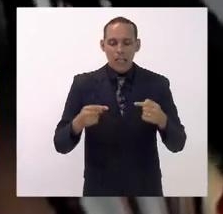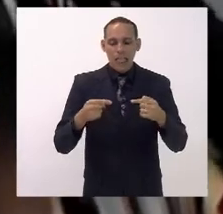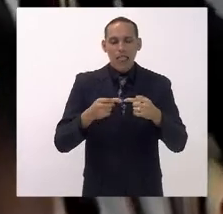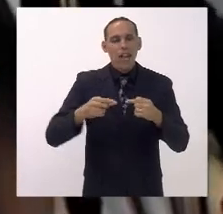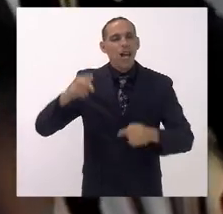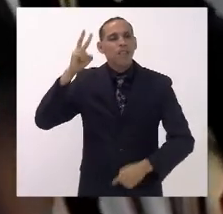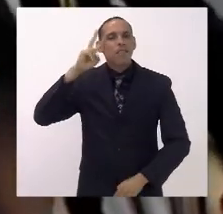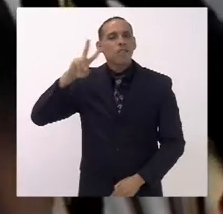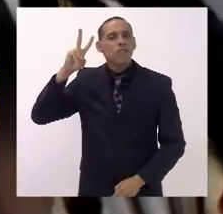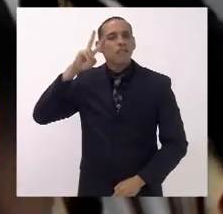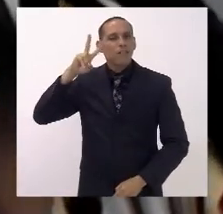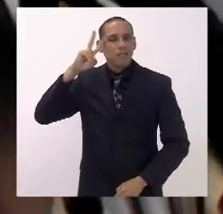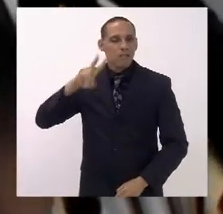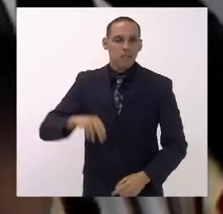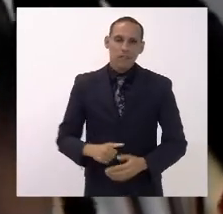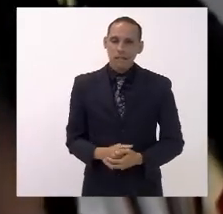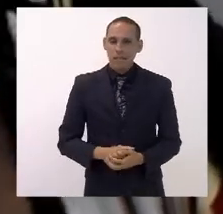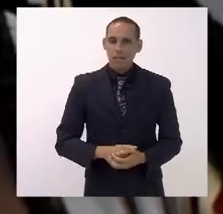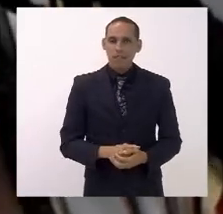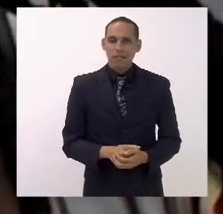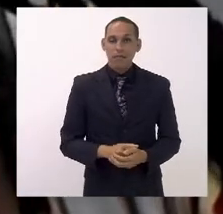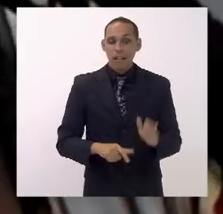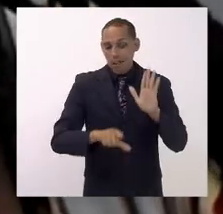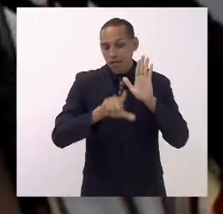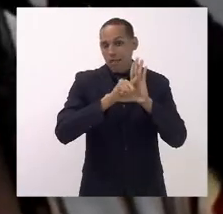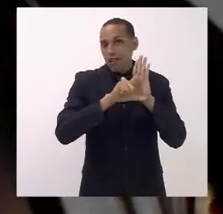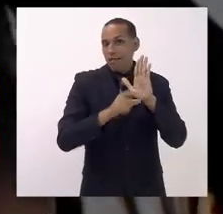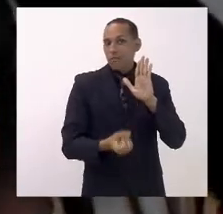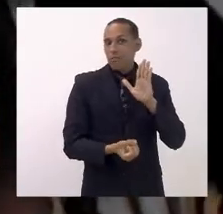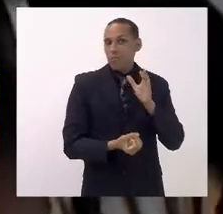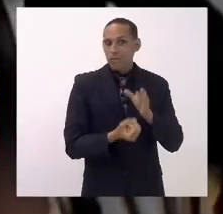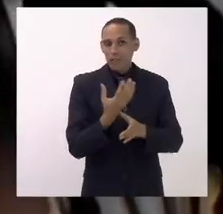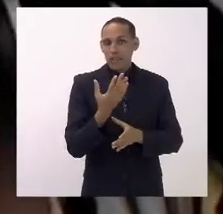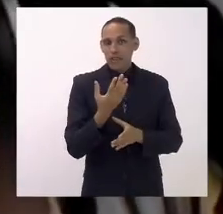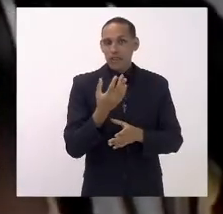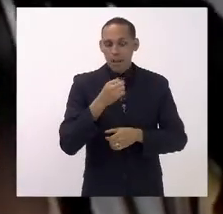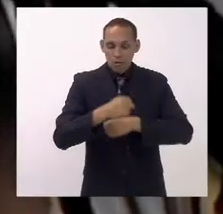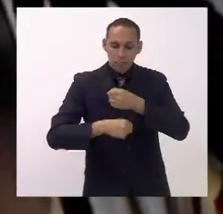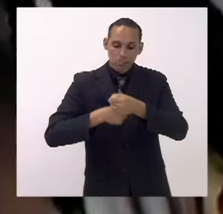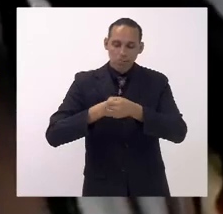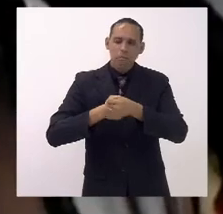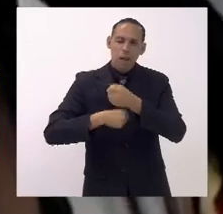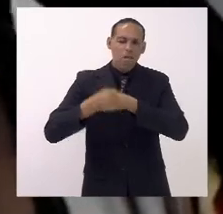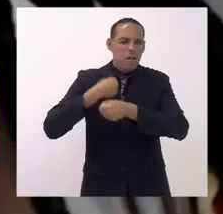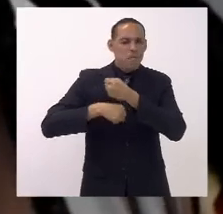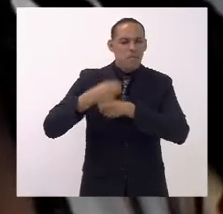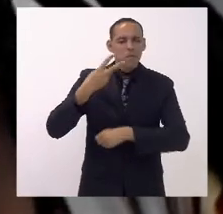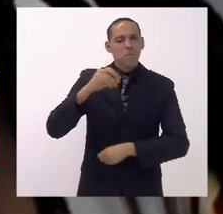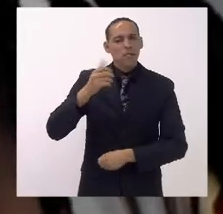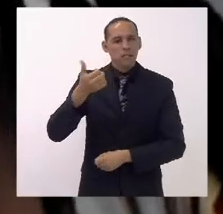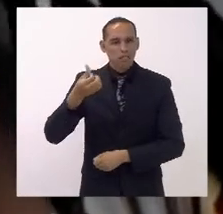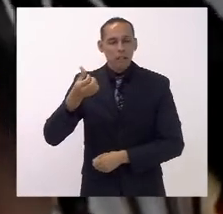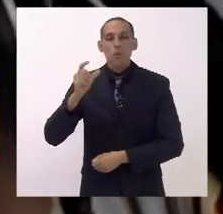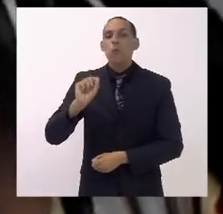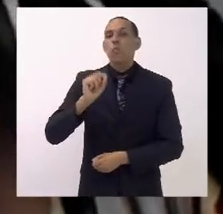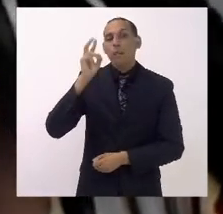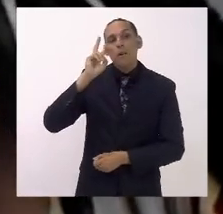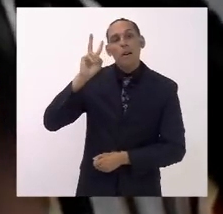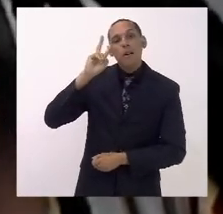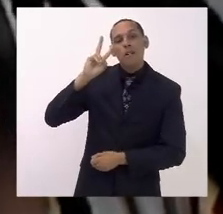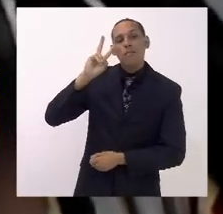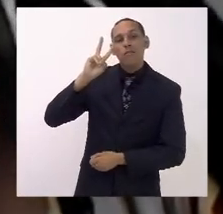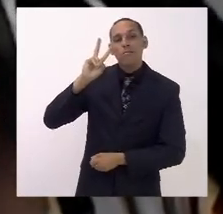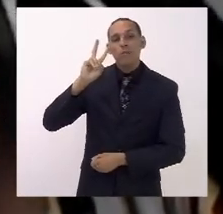rememorar a lei que cria, né, em 2016, uma memória para